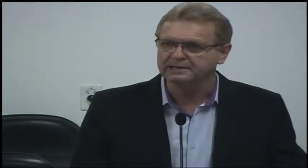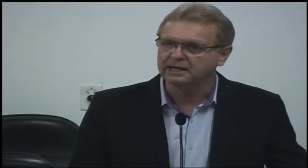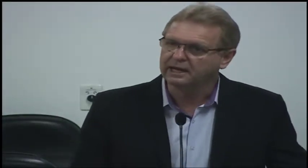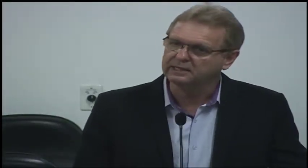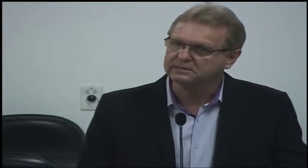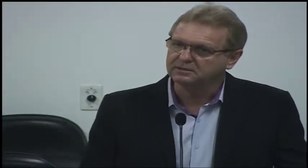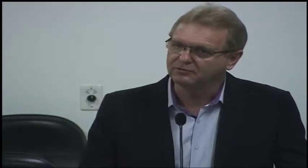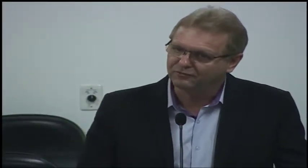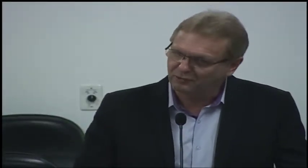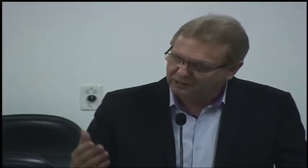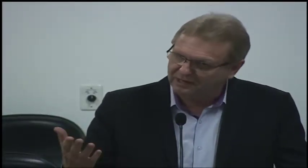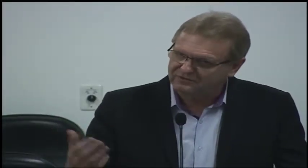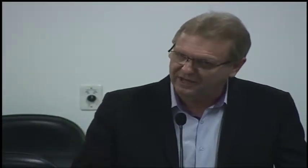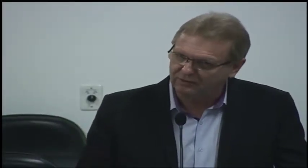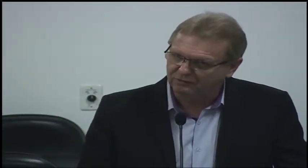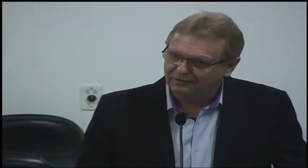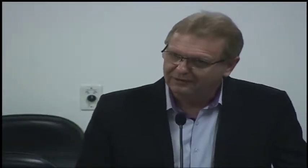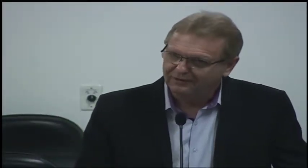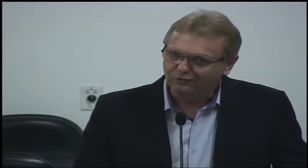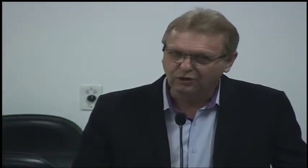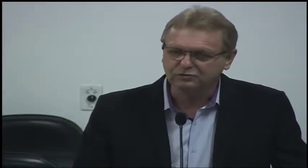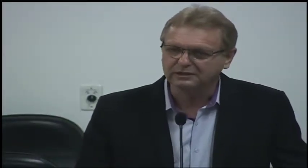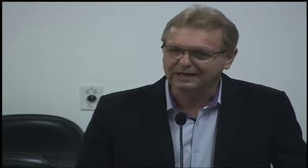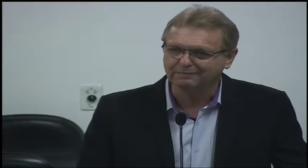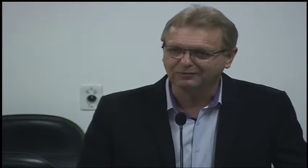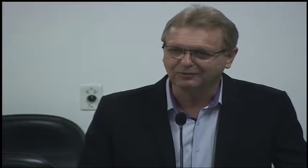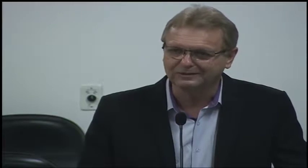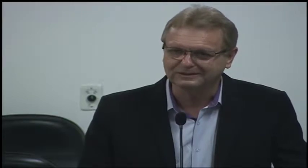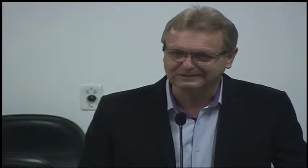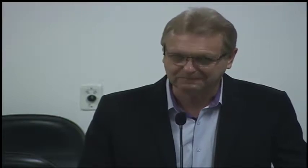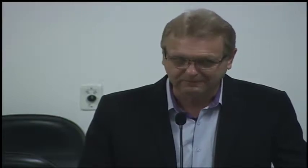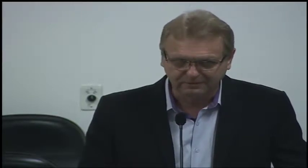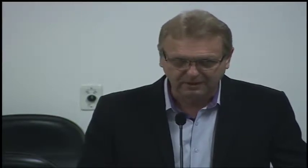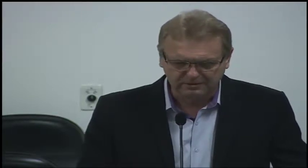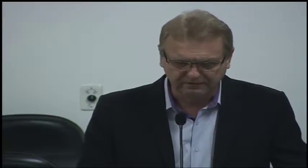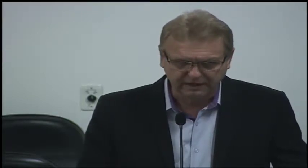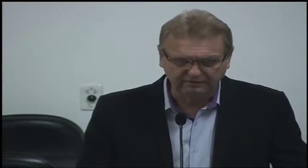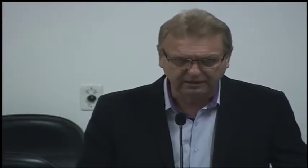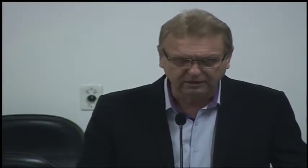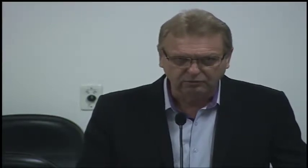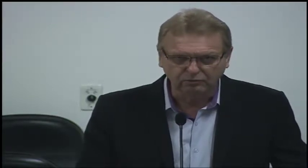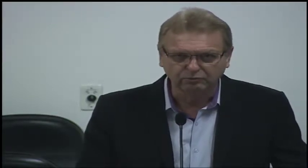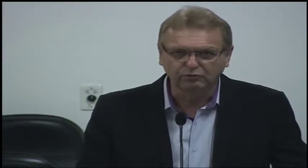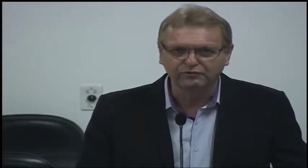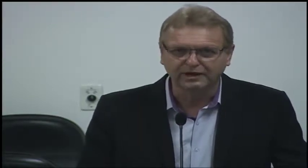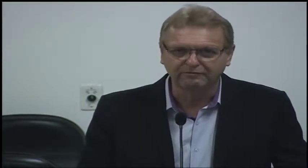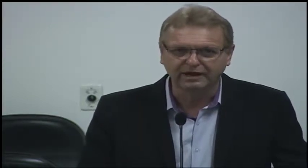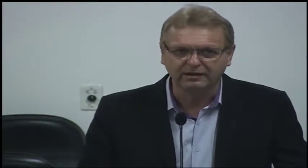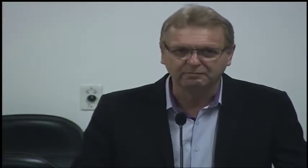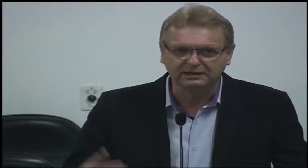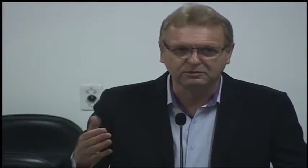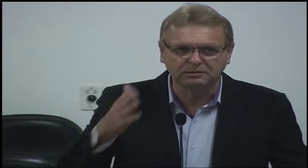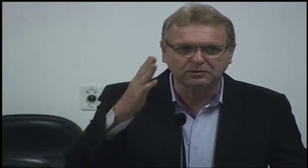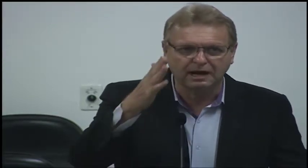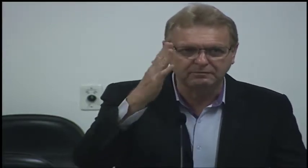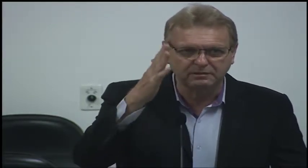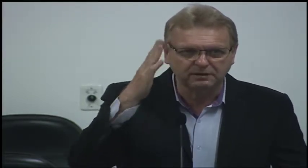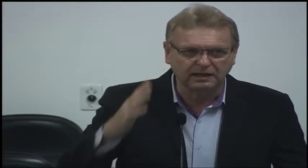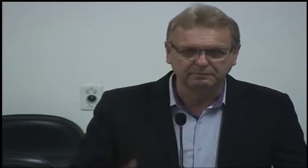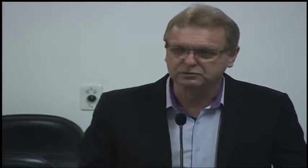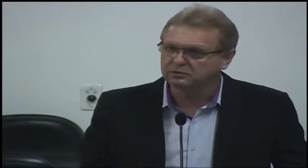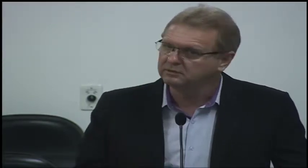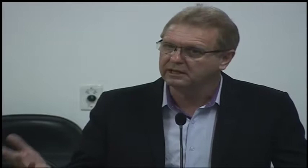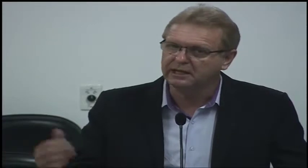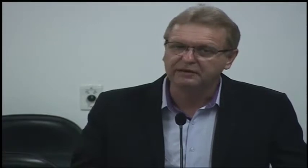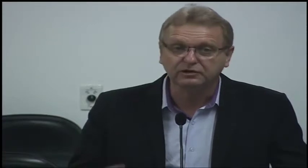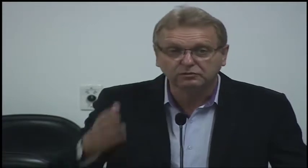Agora, parece que aqueles, quando fica um pouquinho mais velho, nosso tempo, assim, a gente falava, quando o burro fica velho, ele passa no mesmo caminho, né?